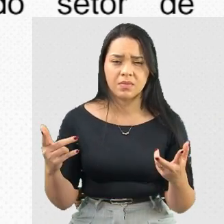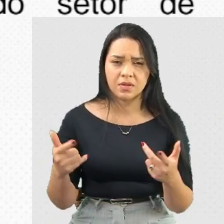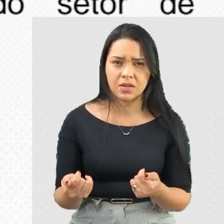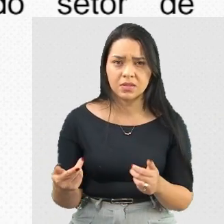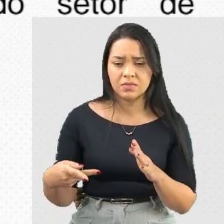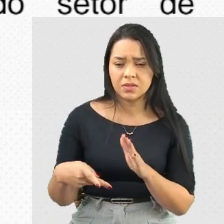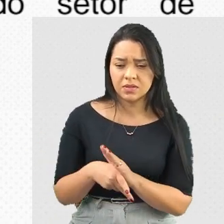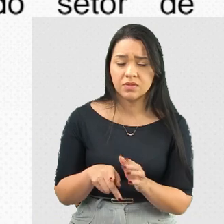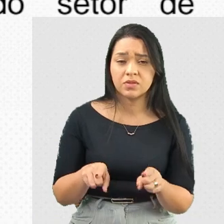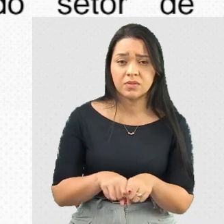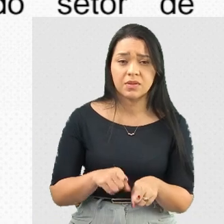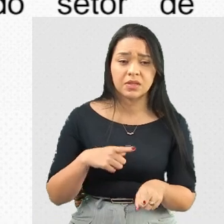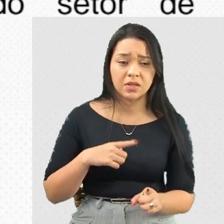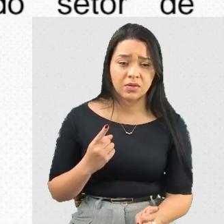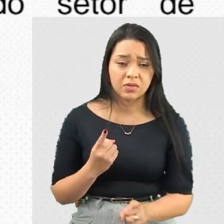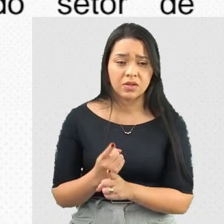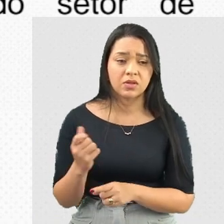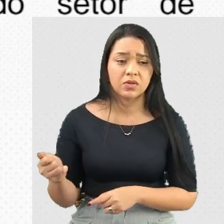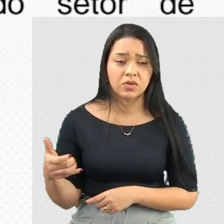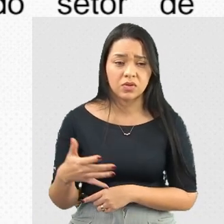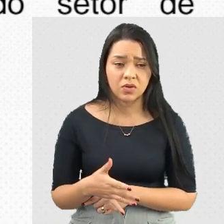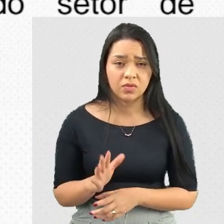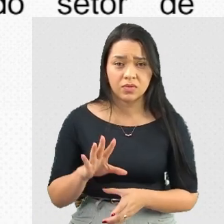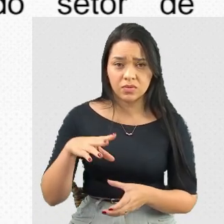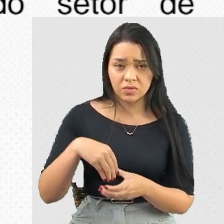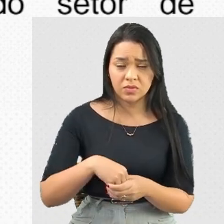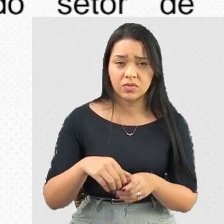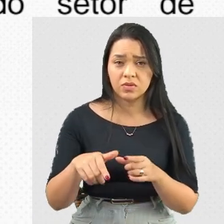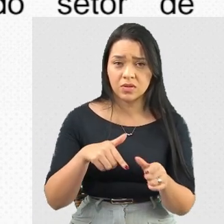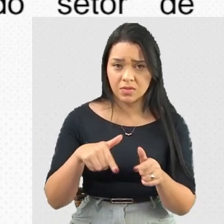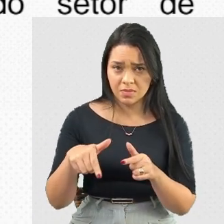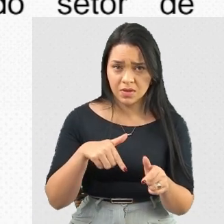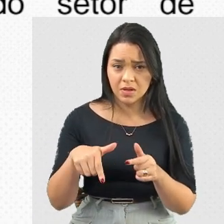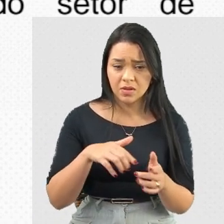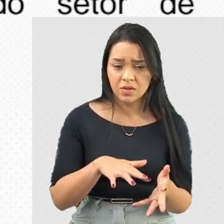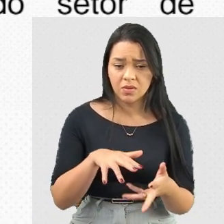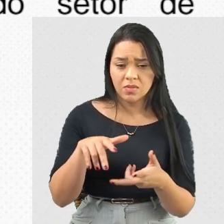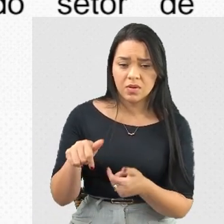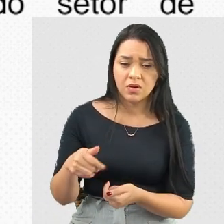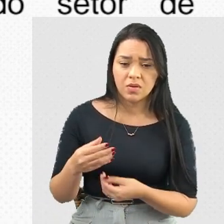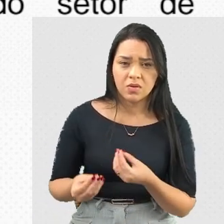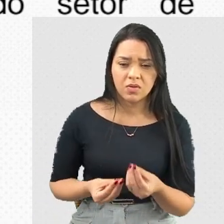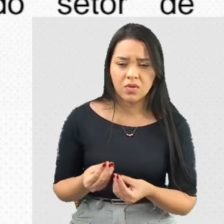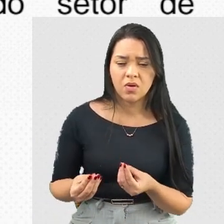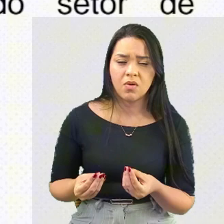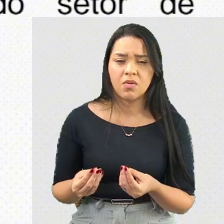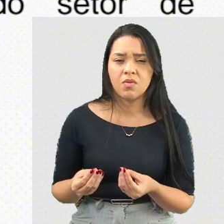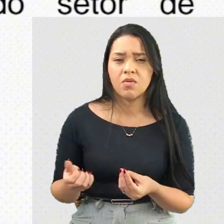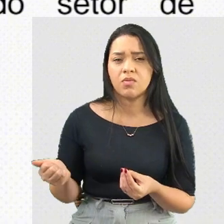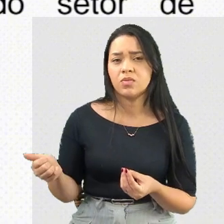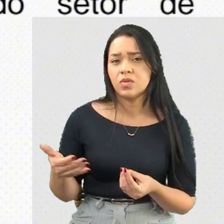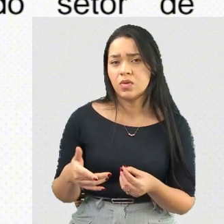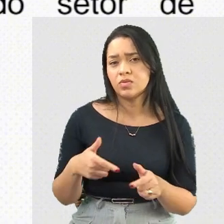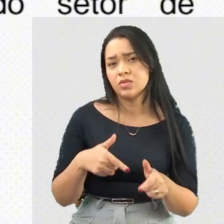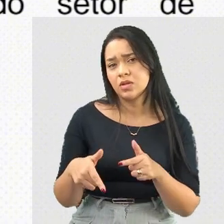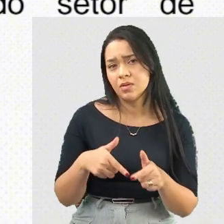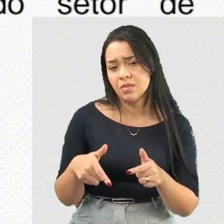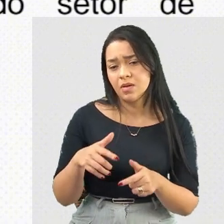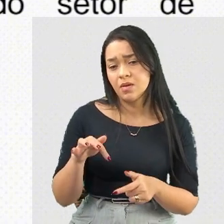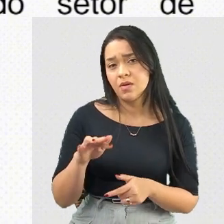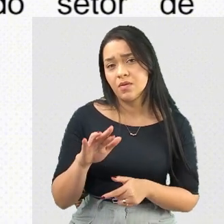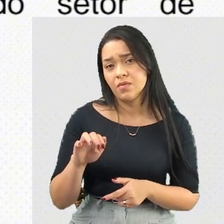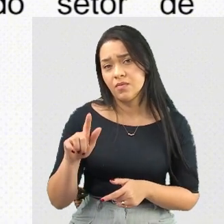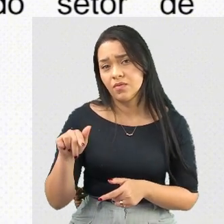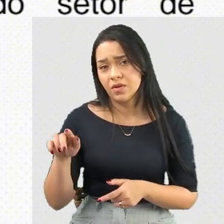específicas, têm encontrado novas formas de inserção no mercado de trabalho global, como freelancers em plataformas digitais